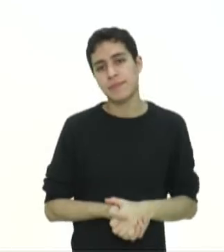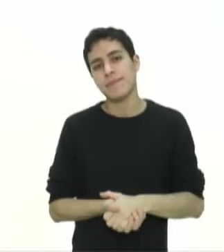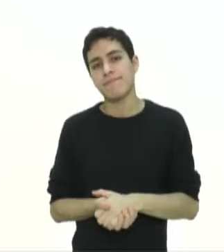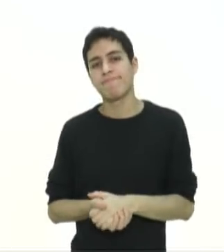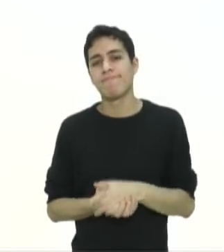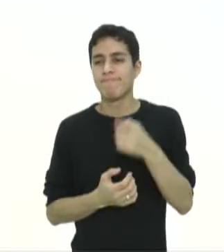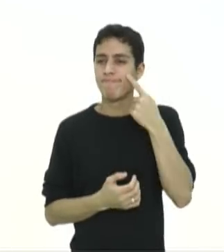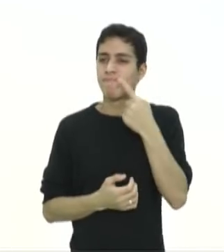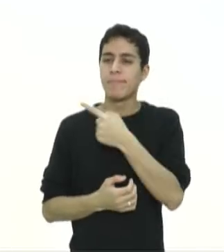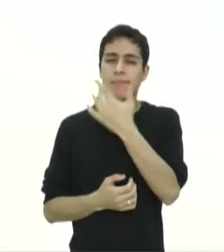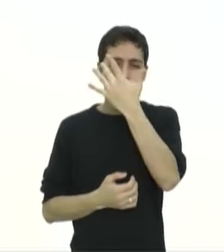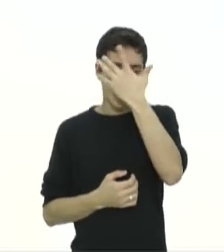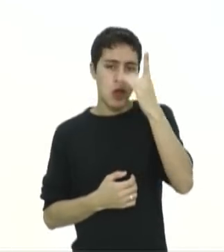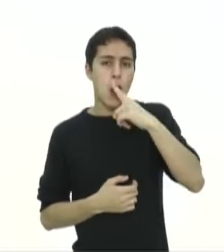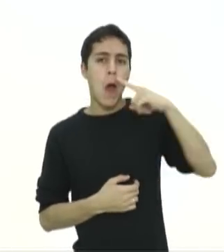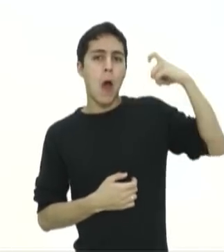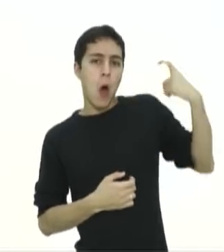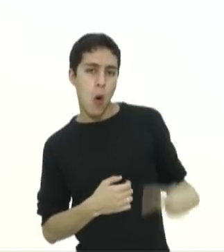15.337. Russos,